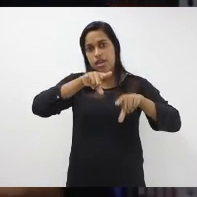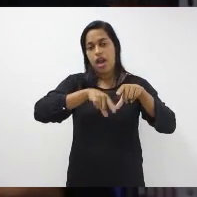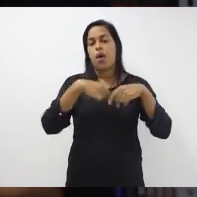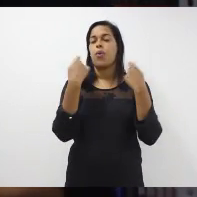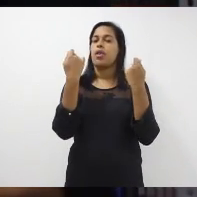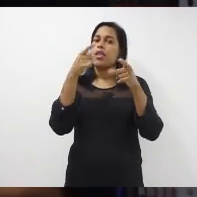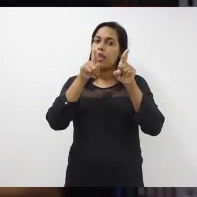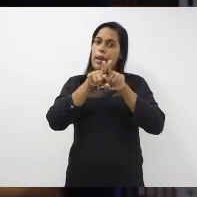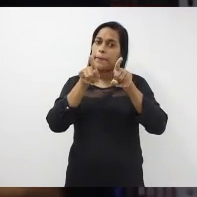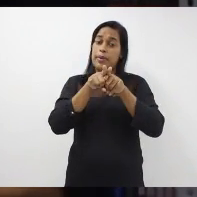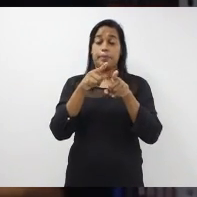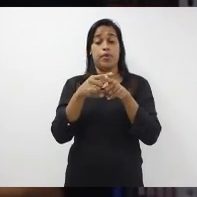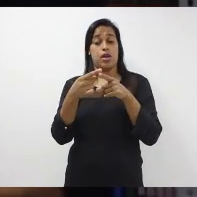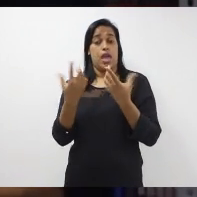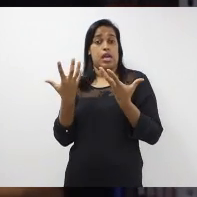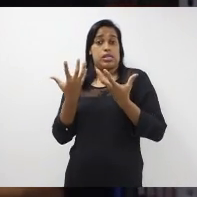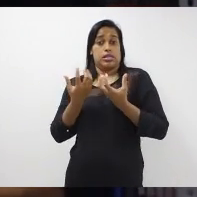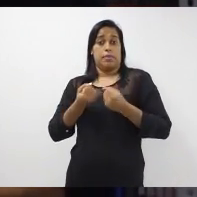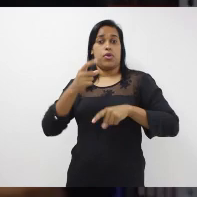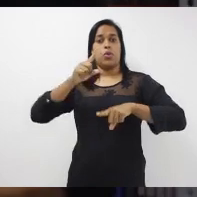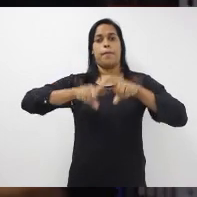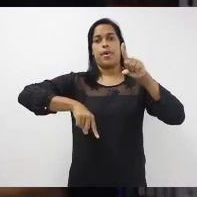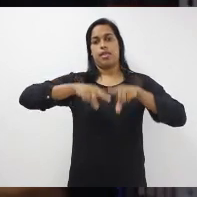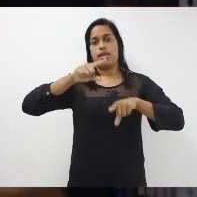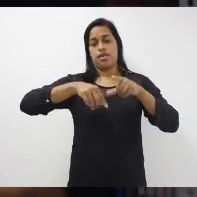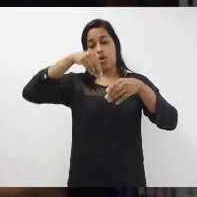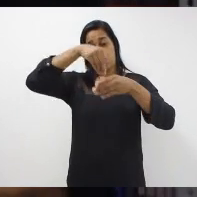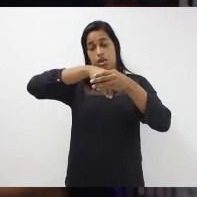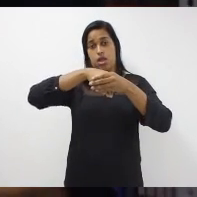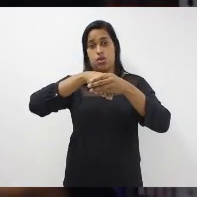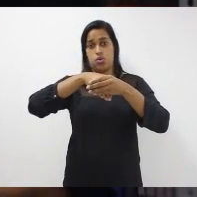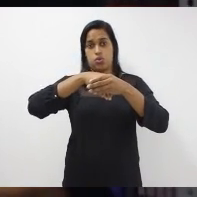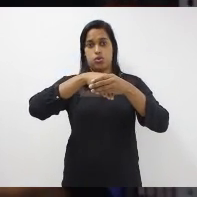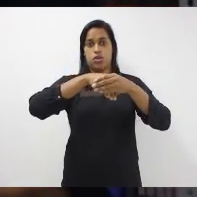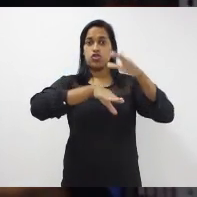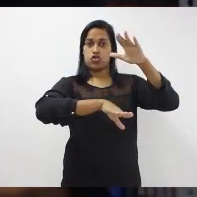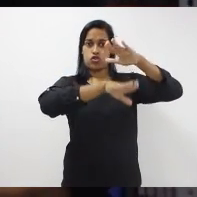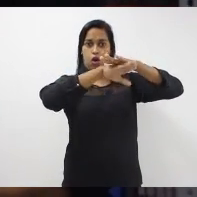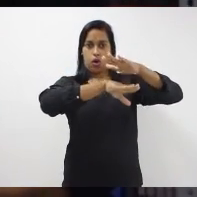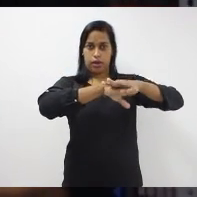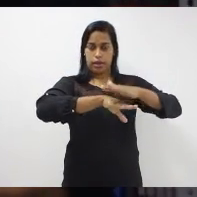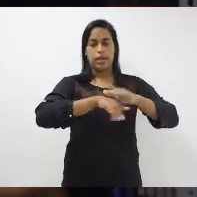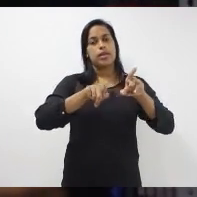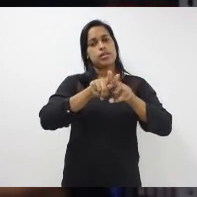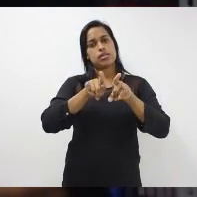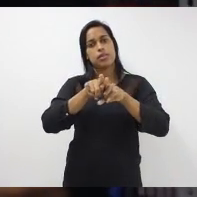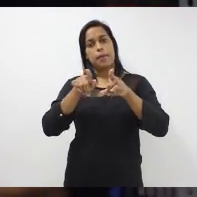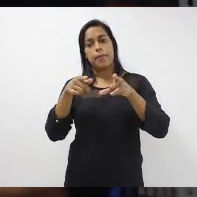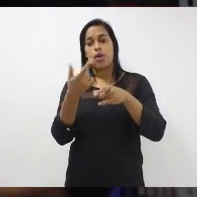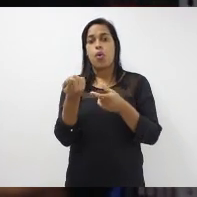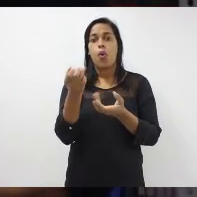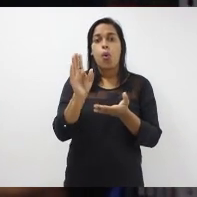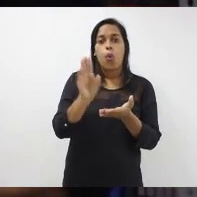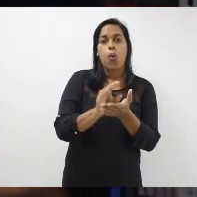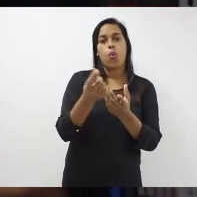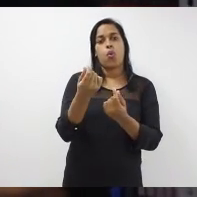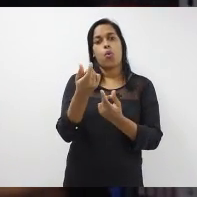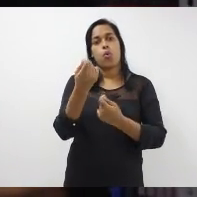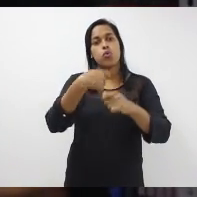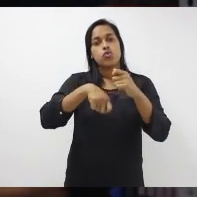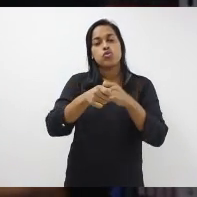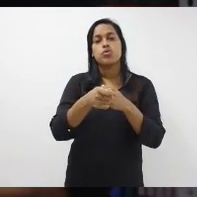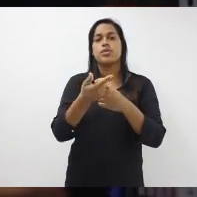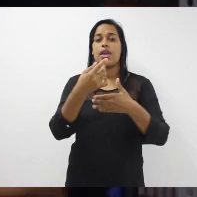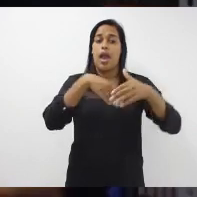que os materiais são recebidos no depósito. E vai estar relacionado também a custo de armazenagem, seguro e